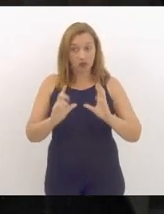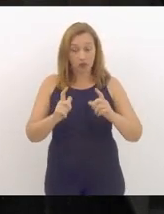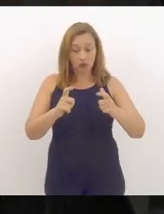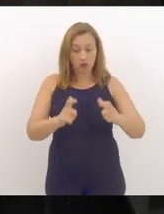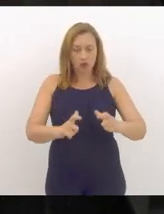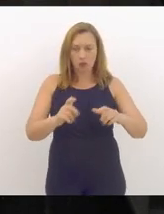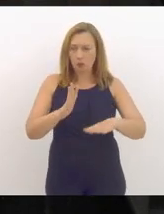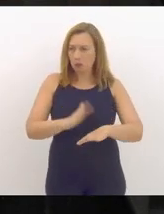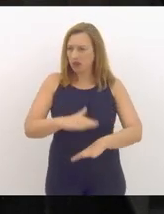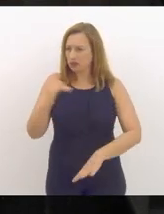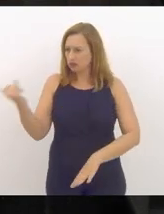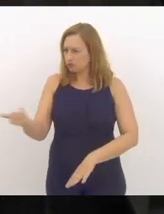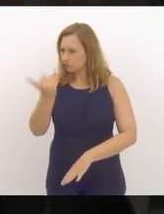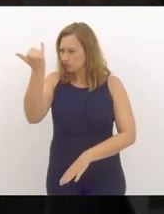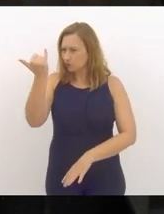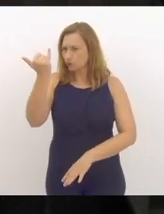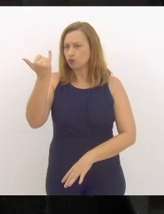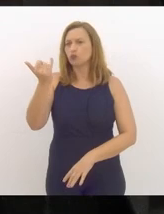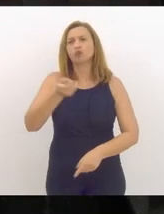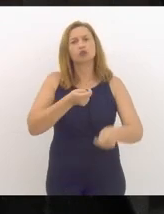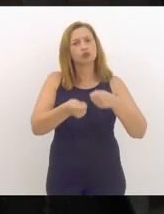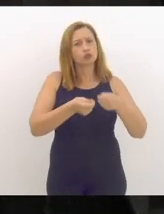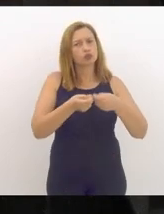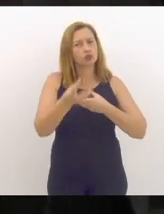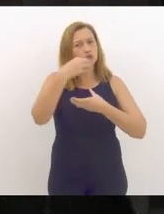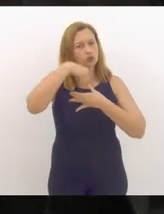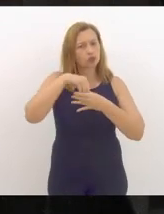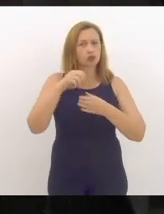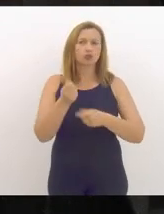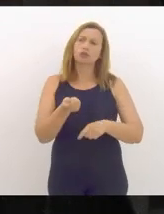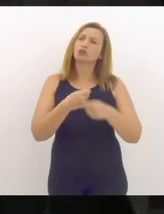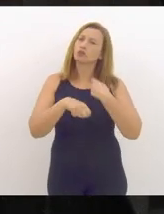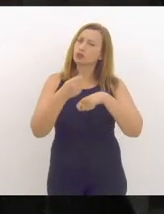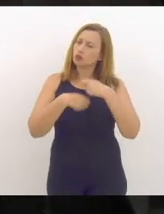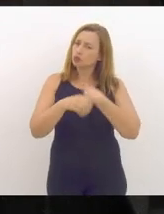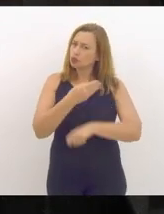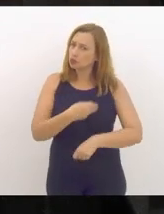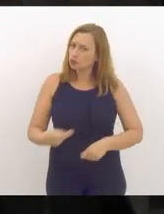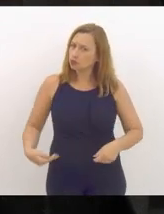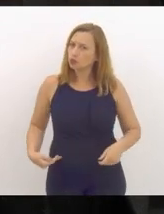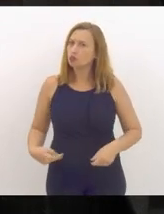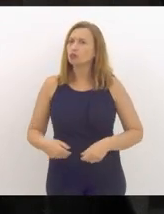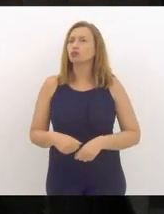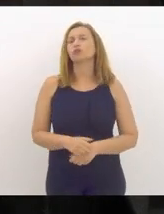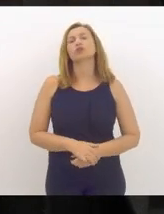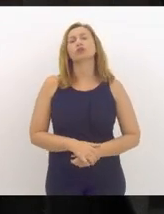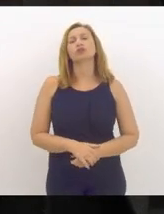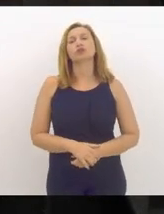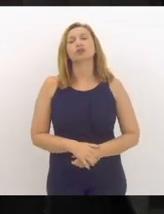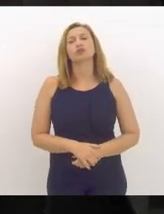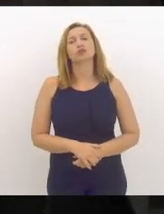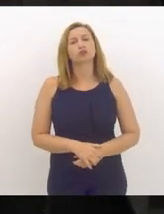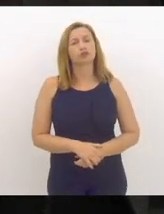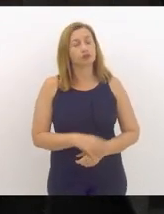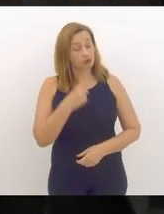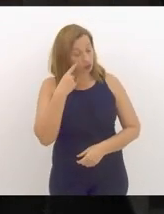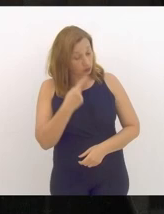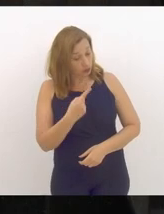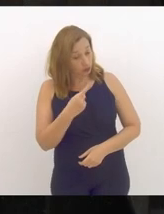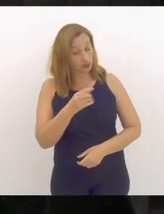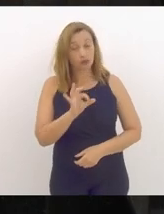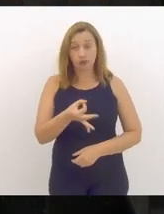mais importantes do controle externo da administração pública, audite profundamente.